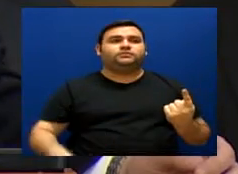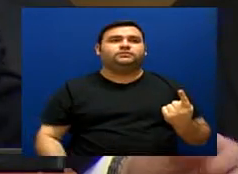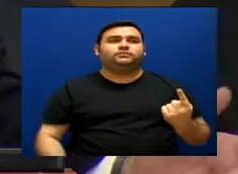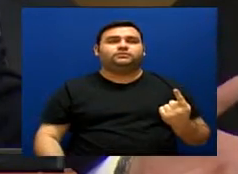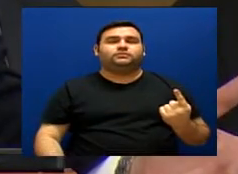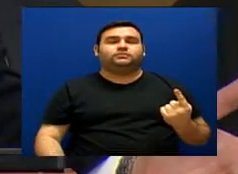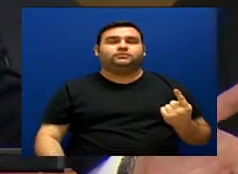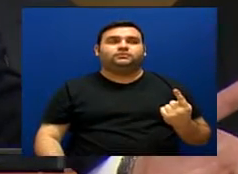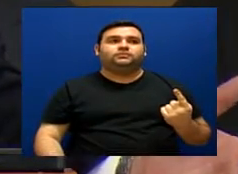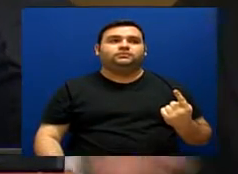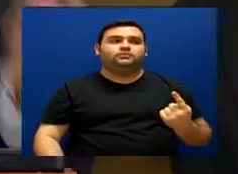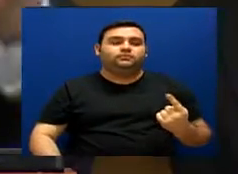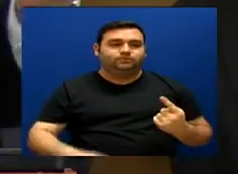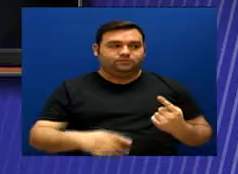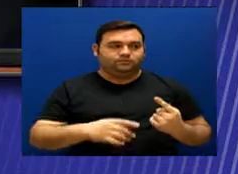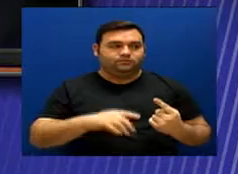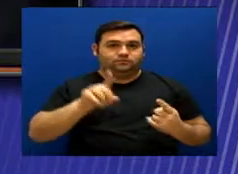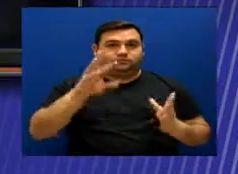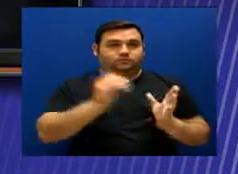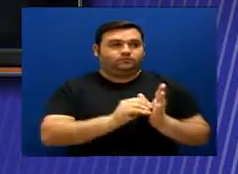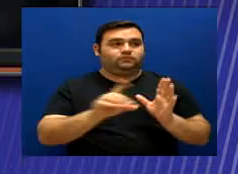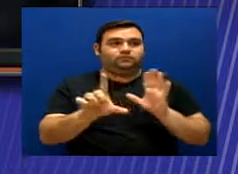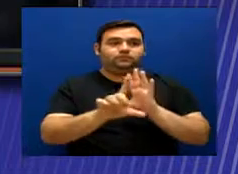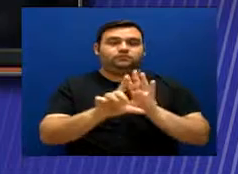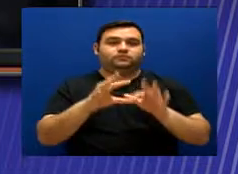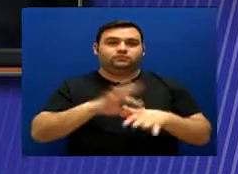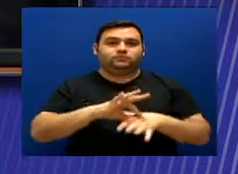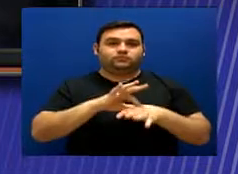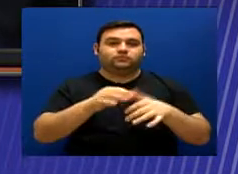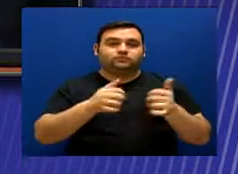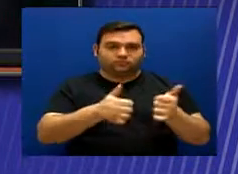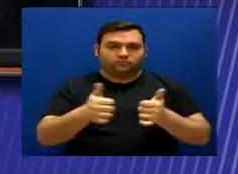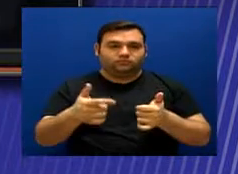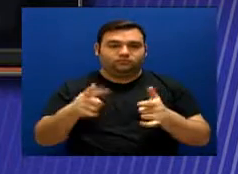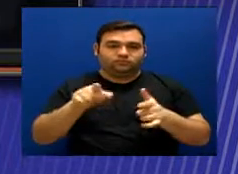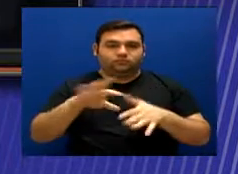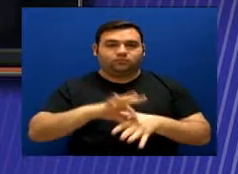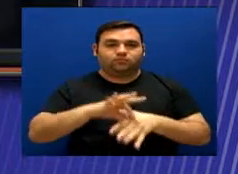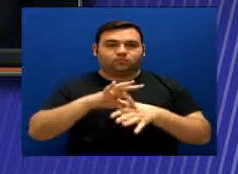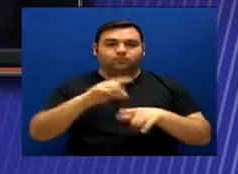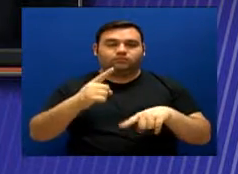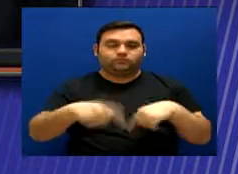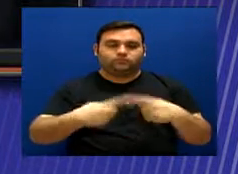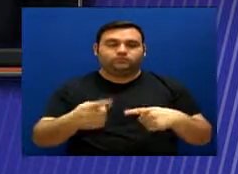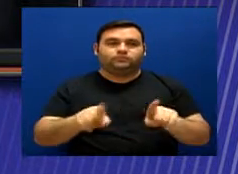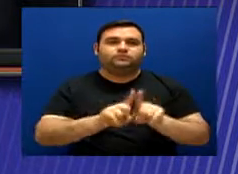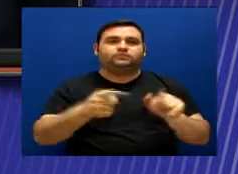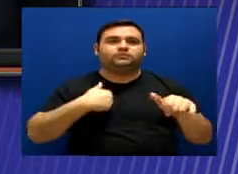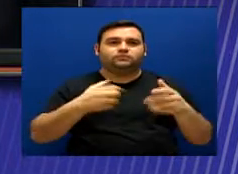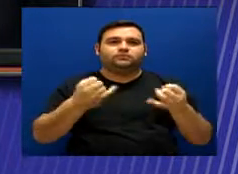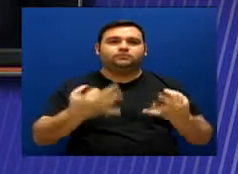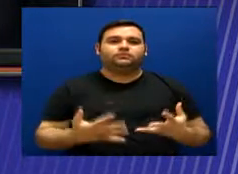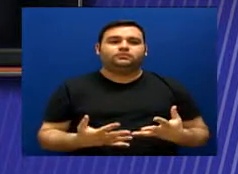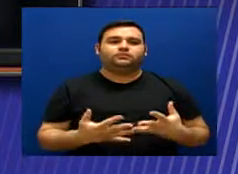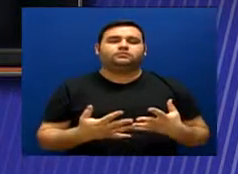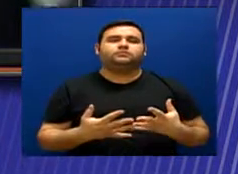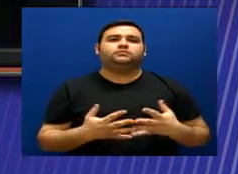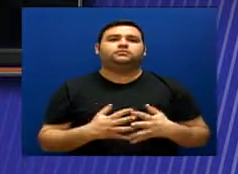que é. O que vale para um, vale tá para todos. Eu vou escrever a senhora então como líder. Então eu faço esse